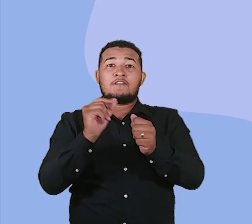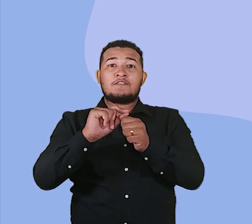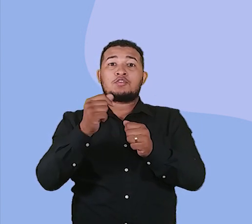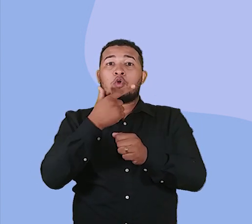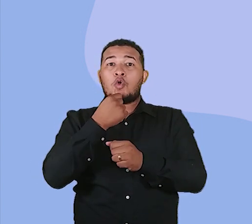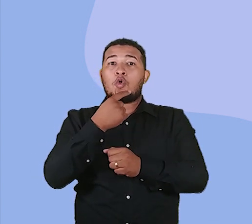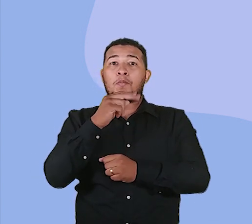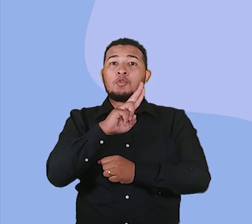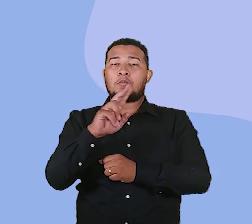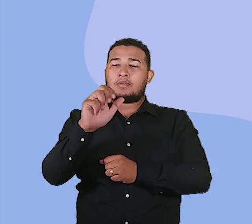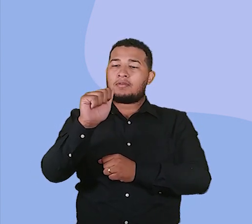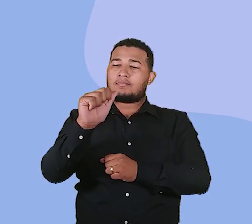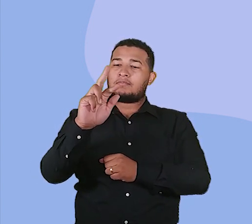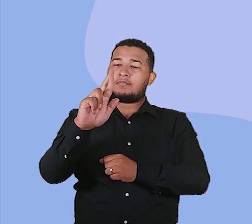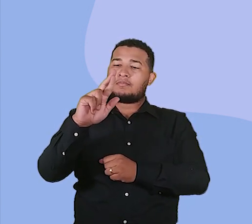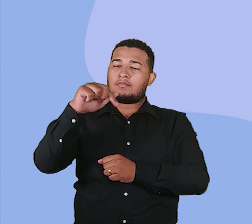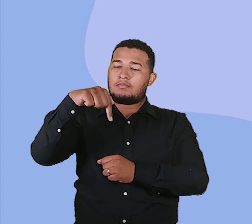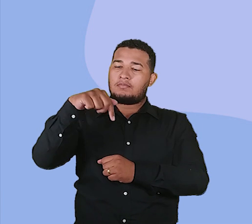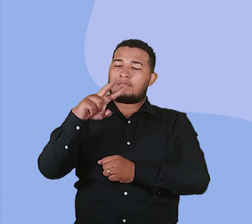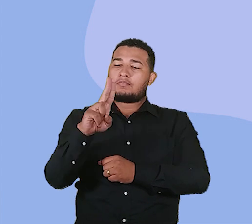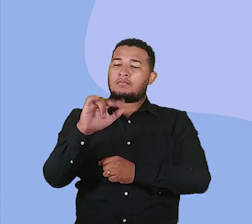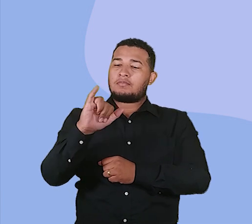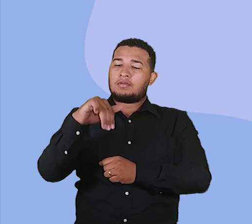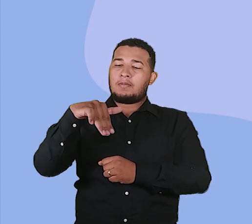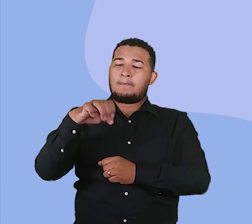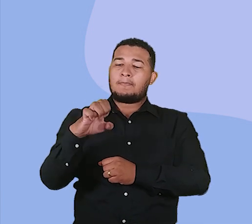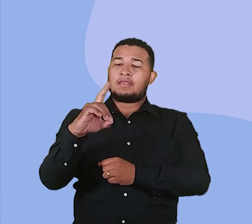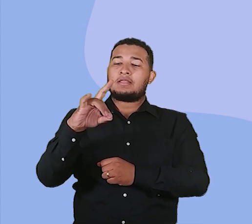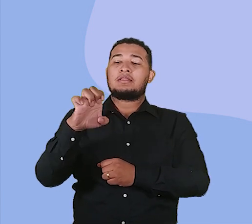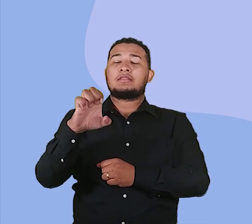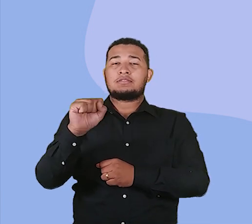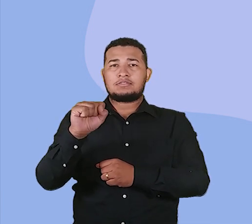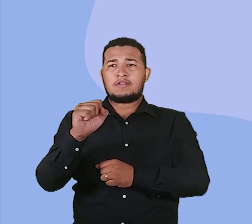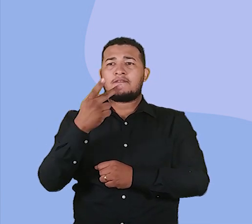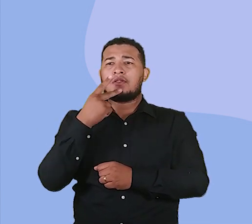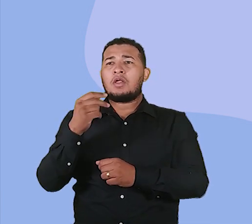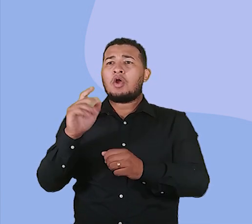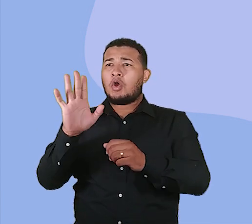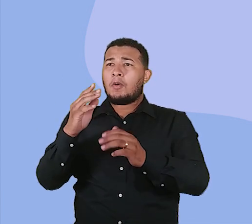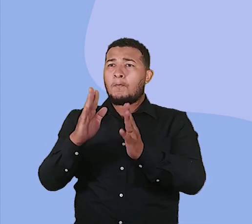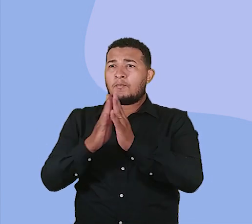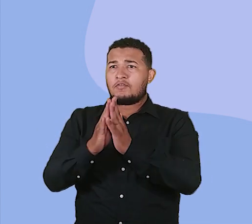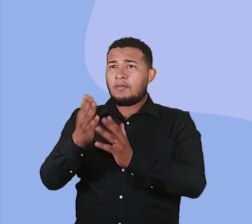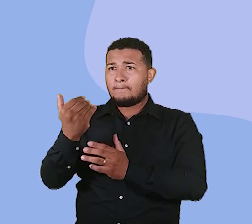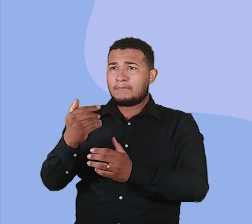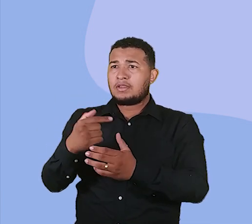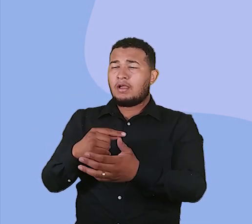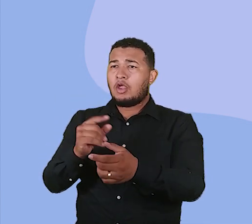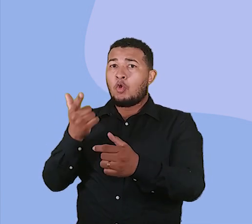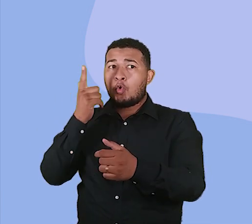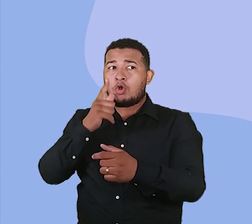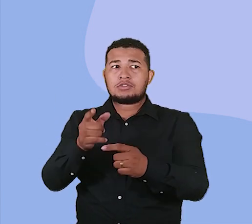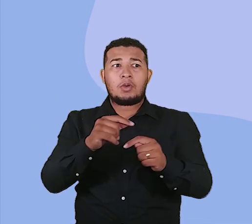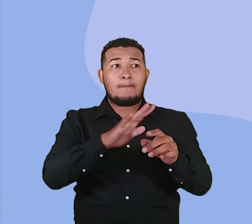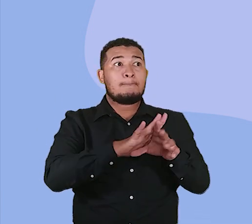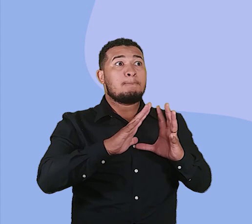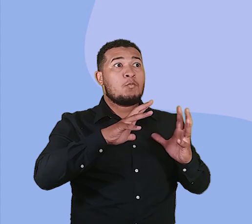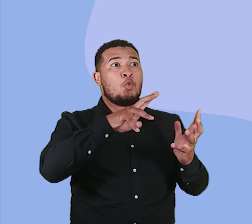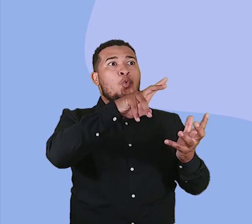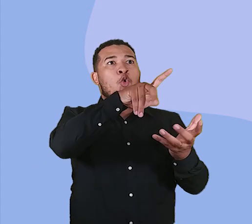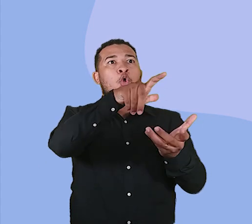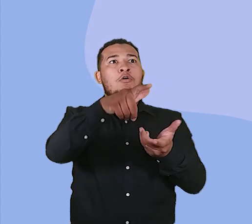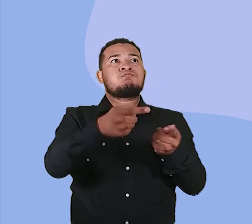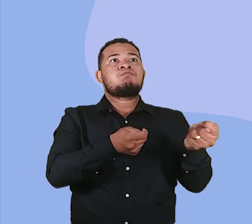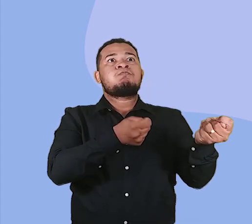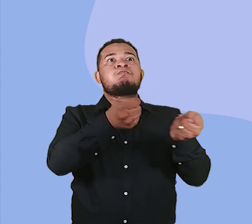fizeram um cara chamado arquimedes e ele falou de me um ponto de apoio que seria capaz de mover o